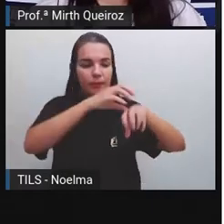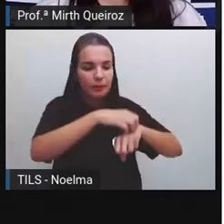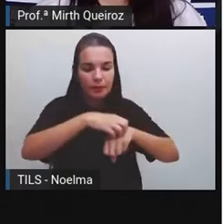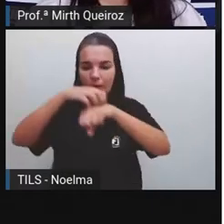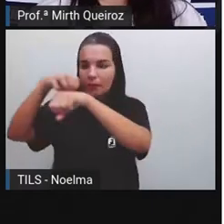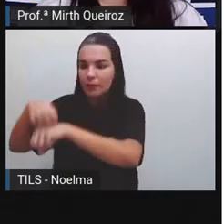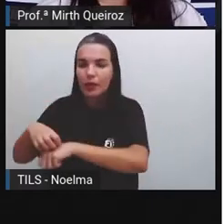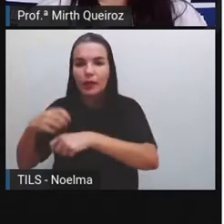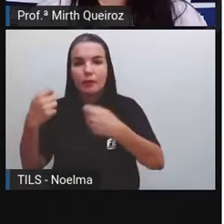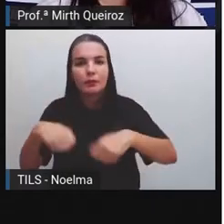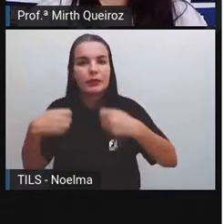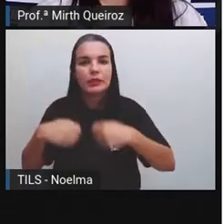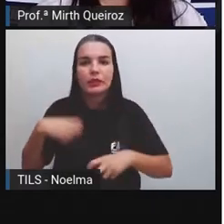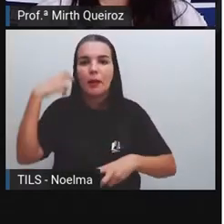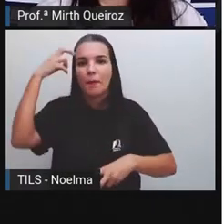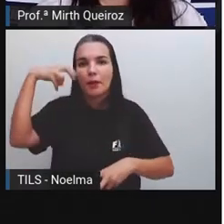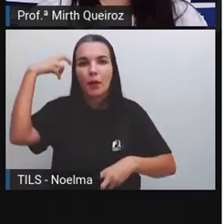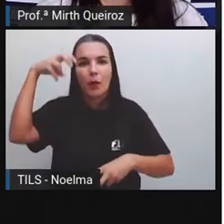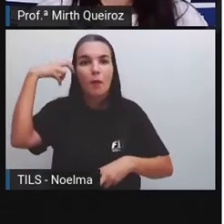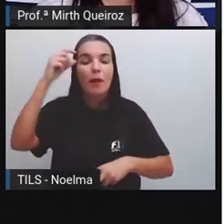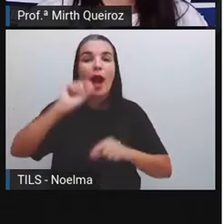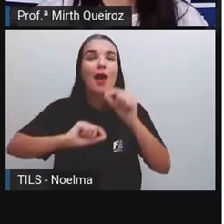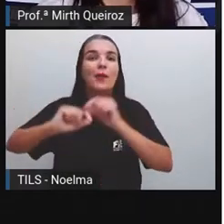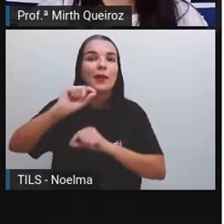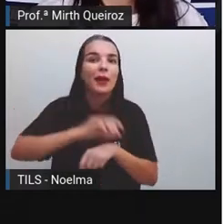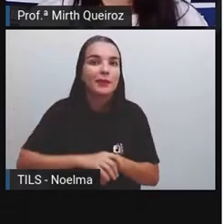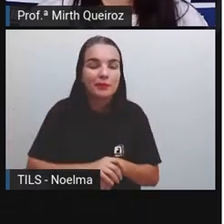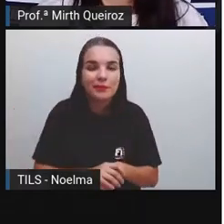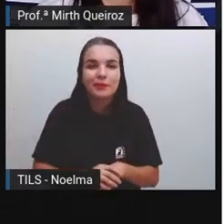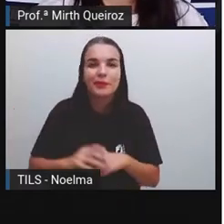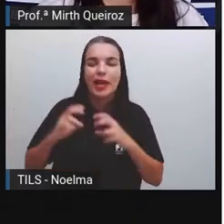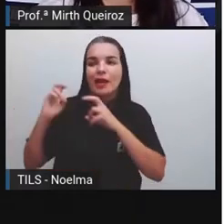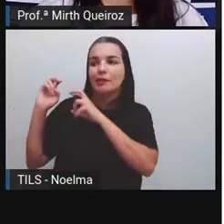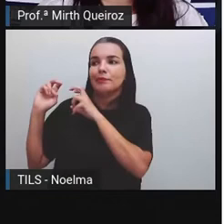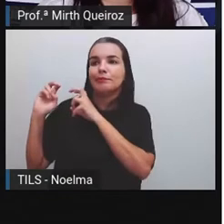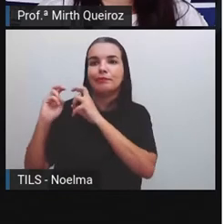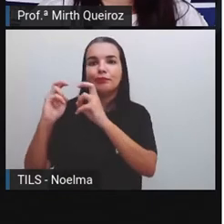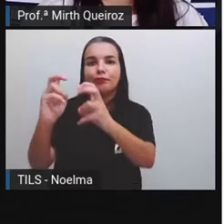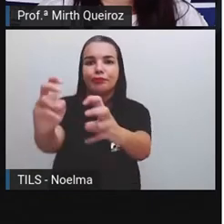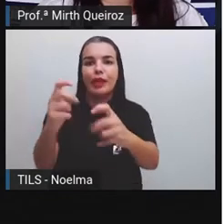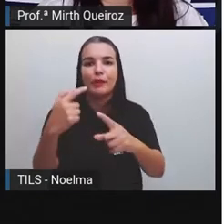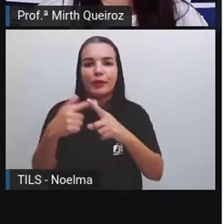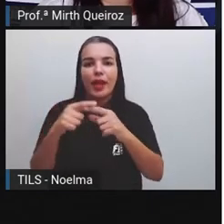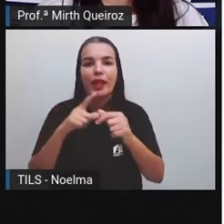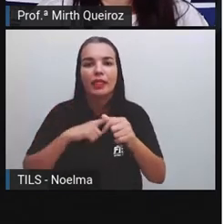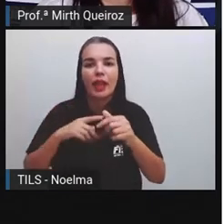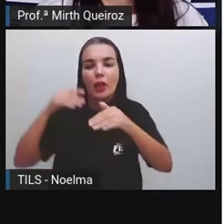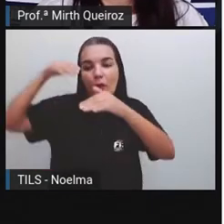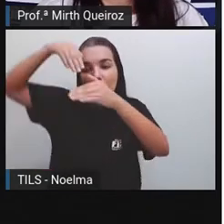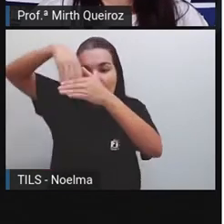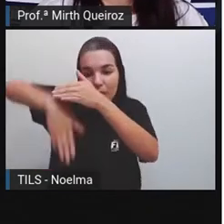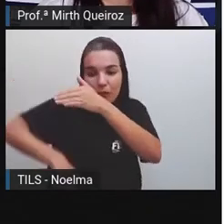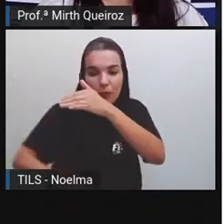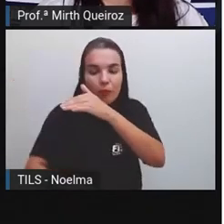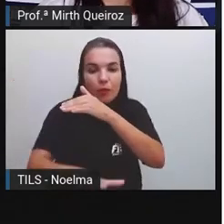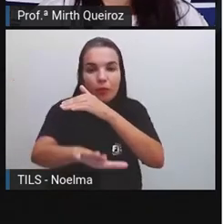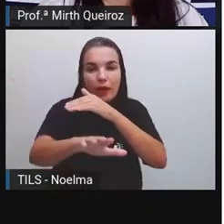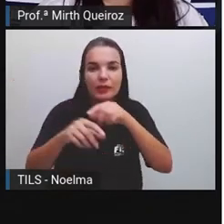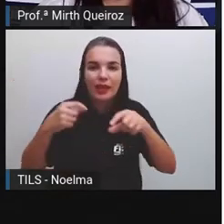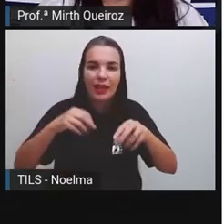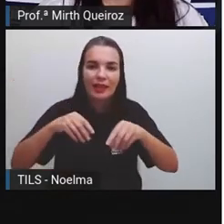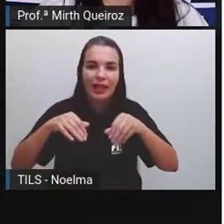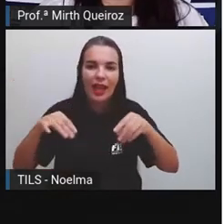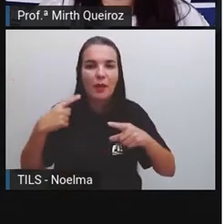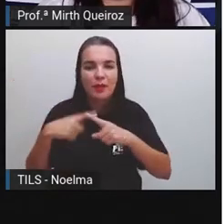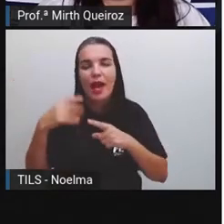sem que se precise preocupar com o trânsito, pois o metrô é o único meio de transporte subterrâneo. Assim, as pessoas circulam